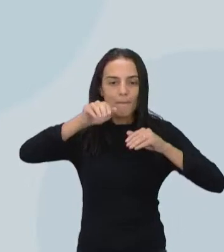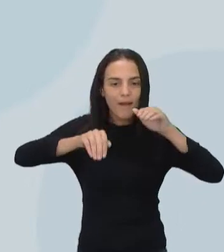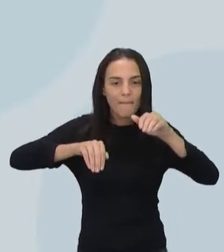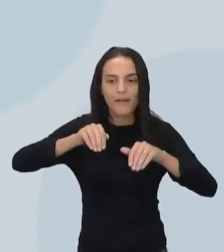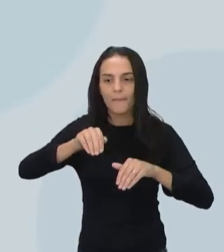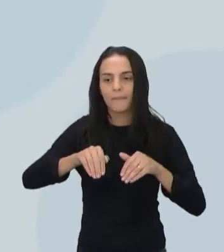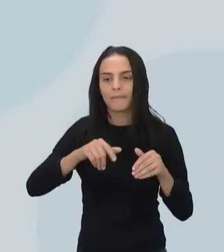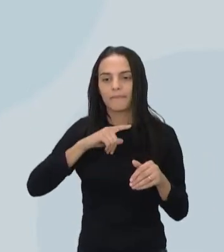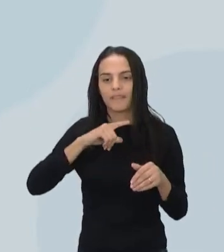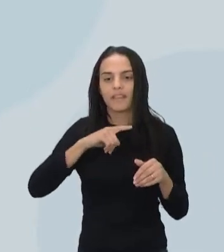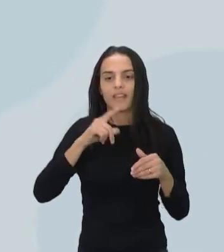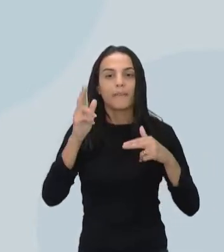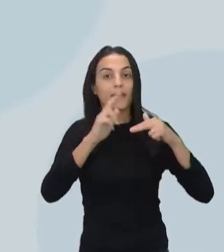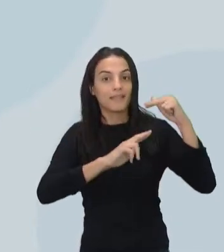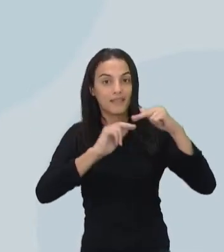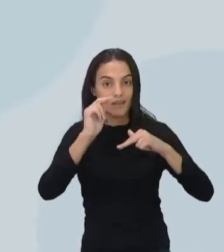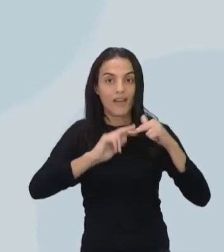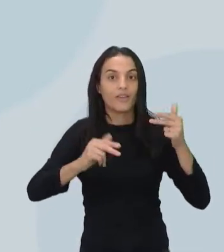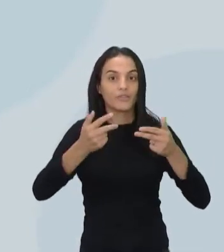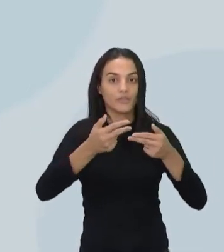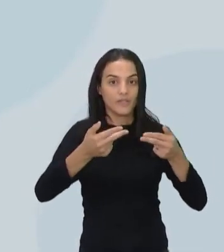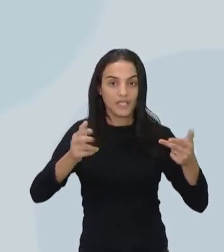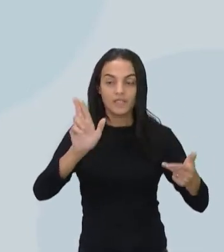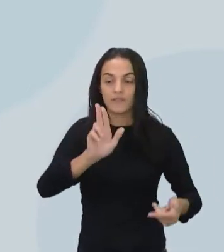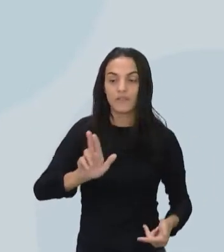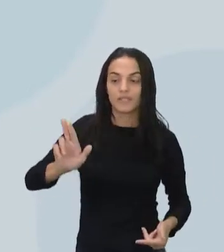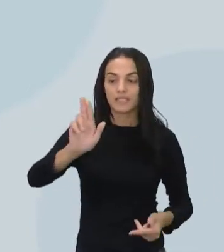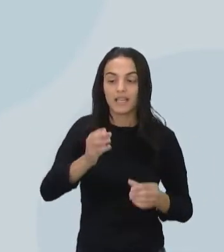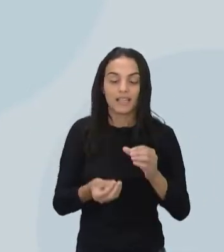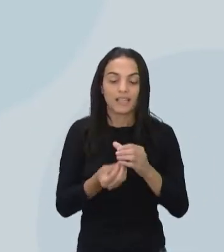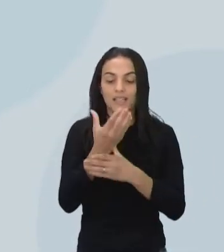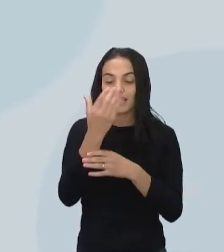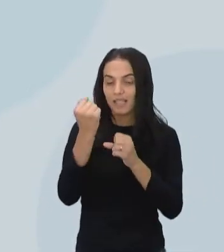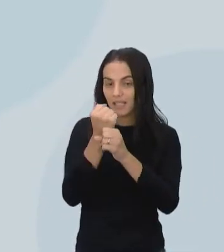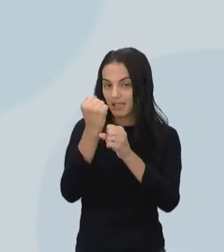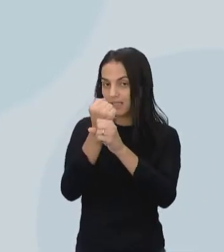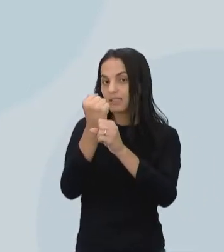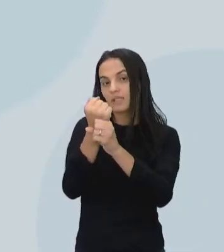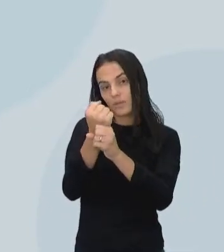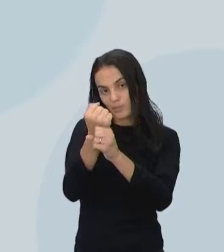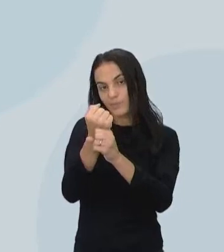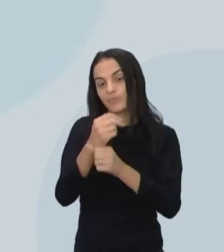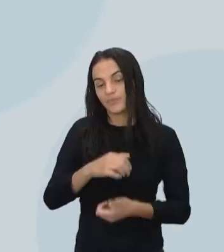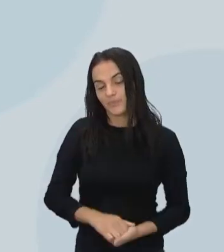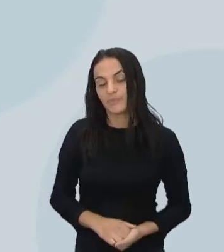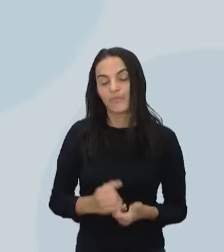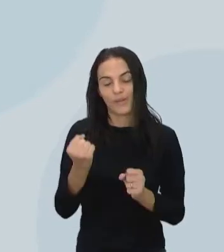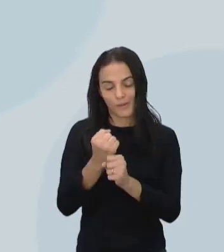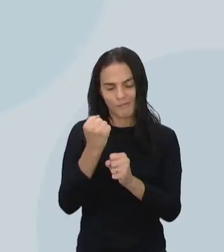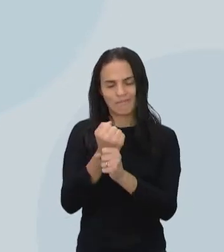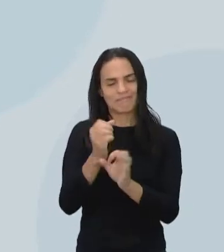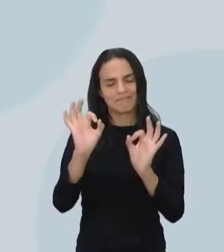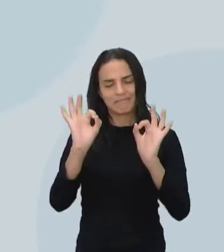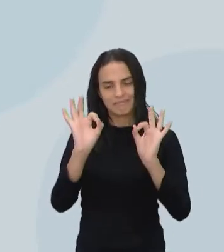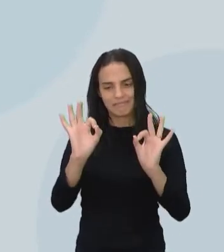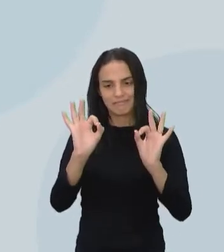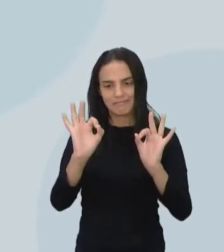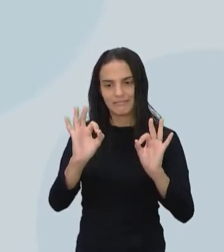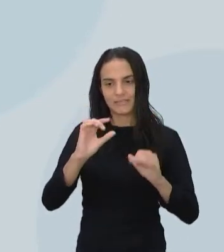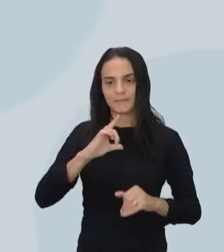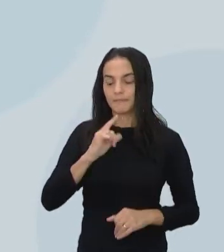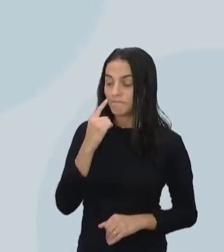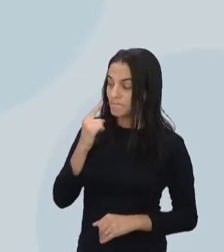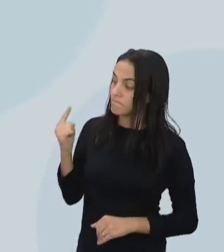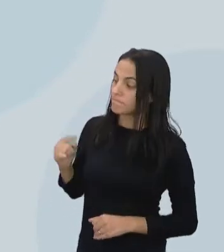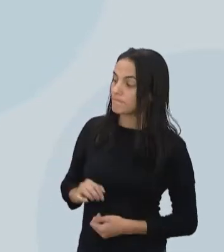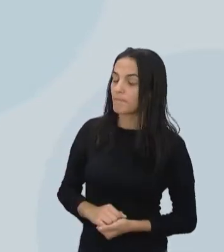ali, muitos materiais que foram utilizados ali, nessa construção, uma construção bem elegante, né? Então a gente